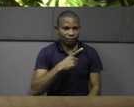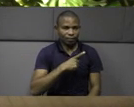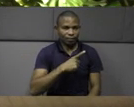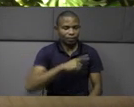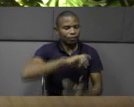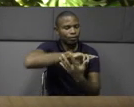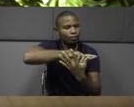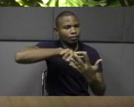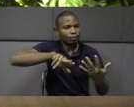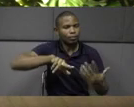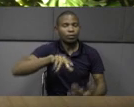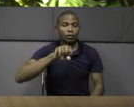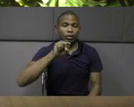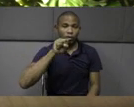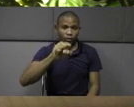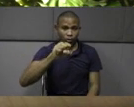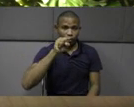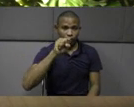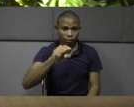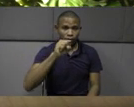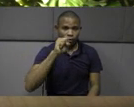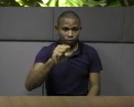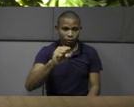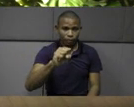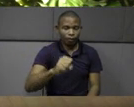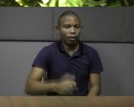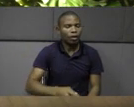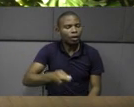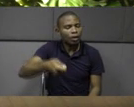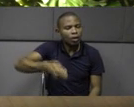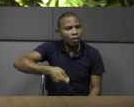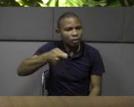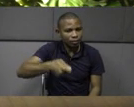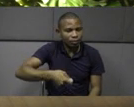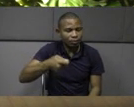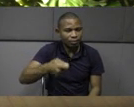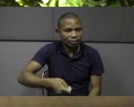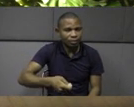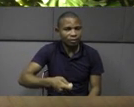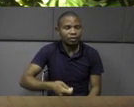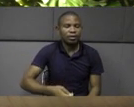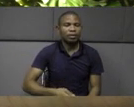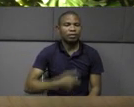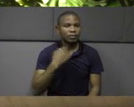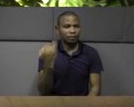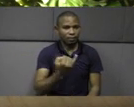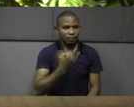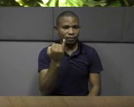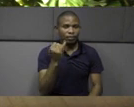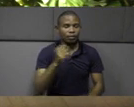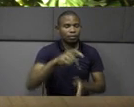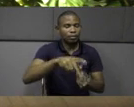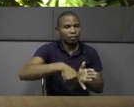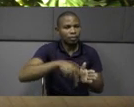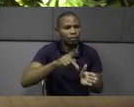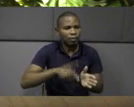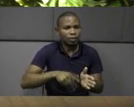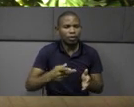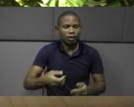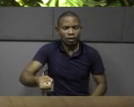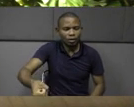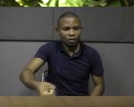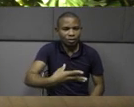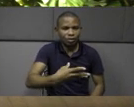esses oito eixos são obrigatoriamente norteadores de um novo projeto de sociedade de cidade